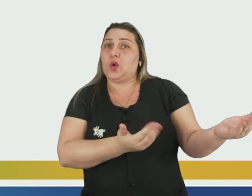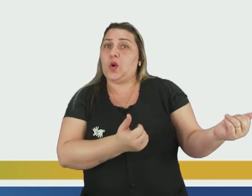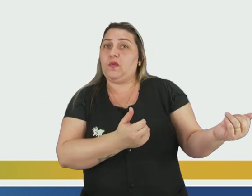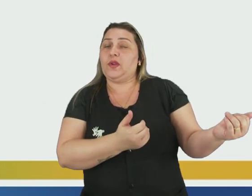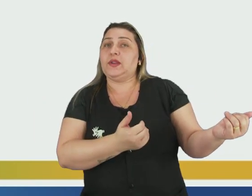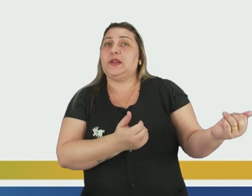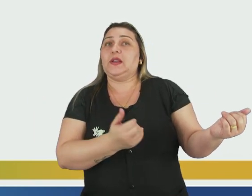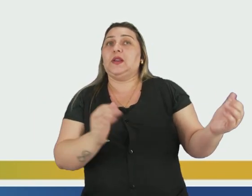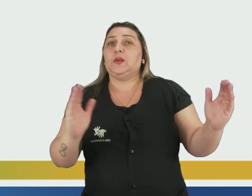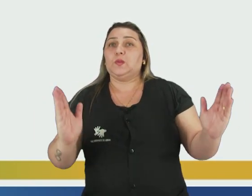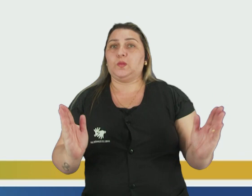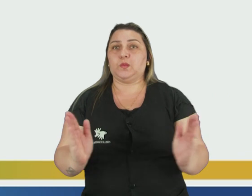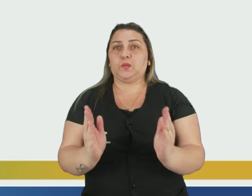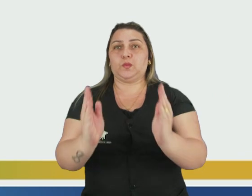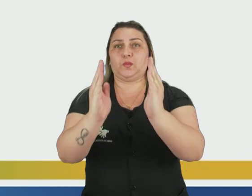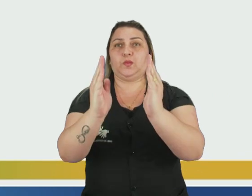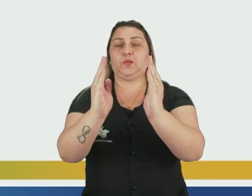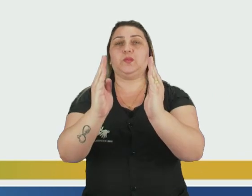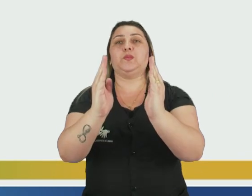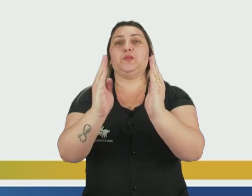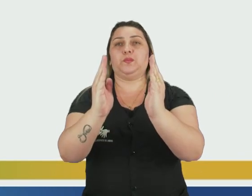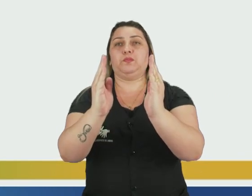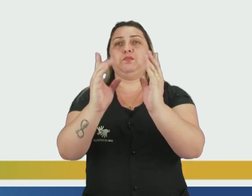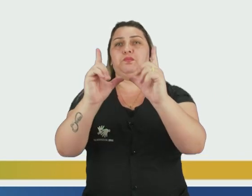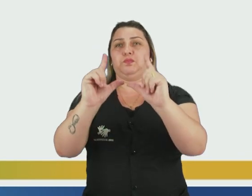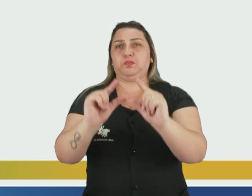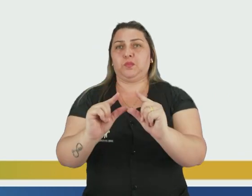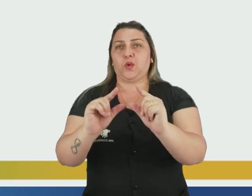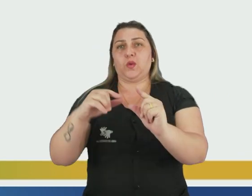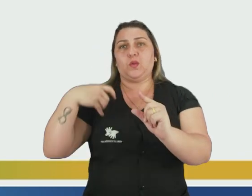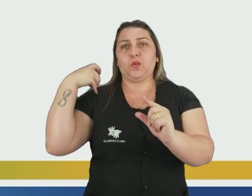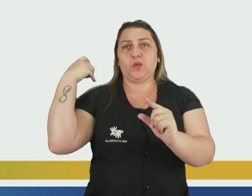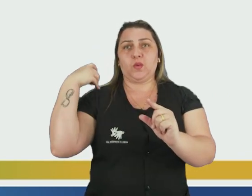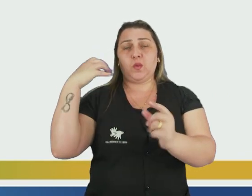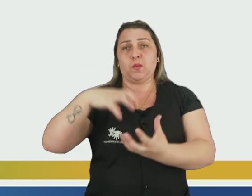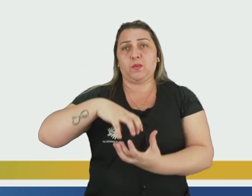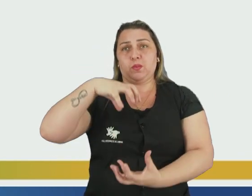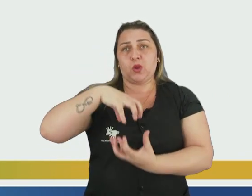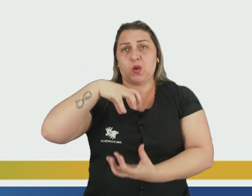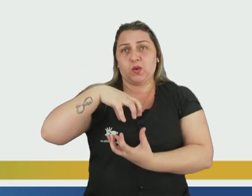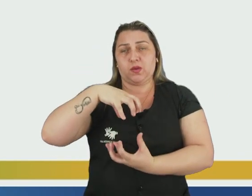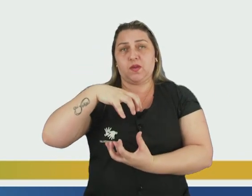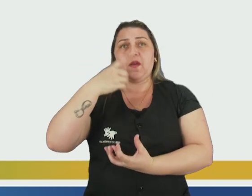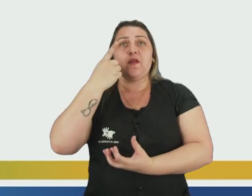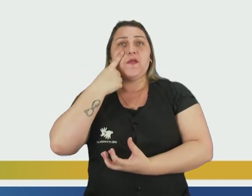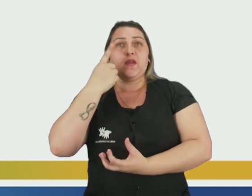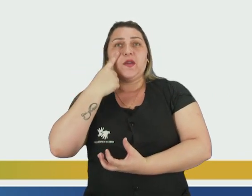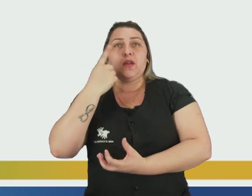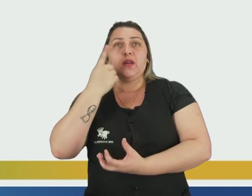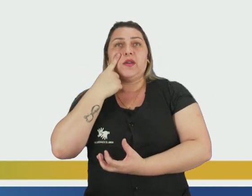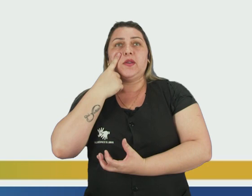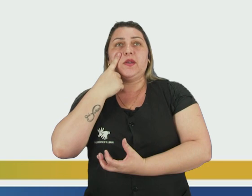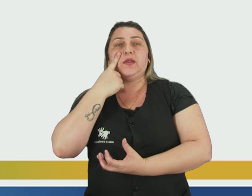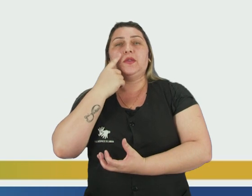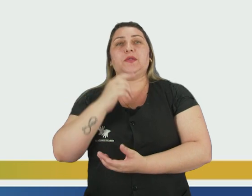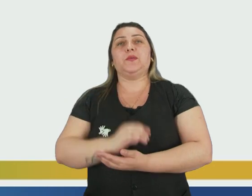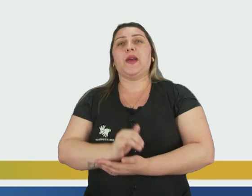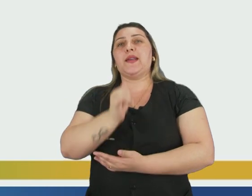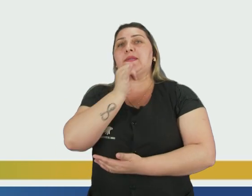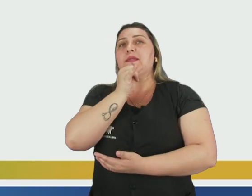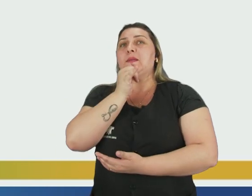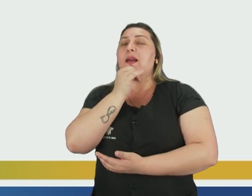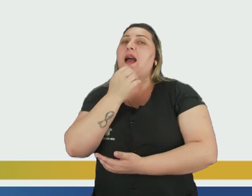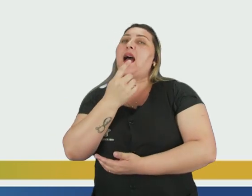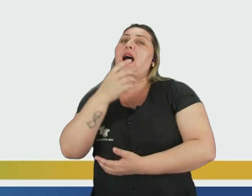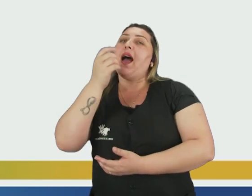enquanto que um topo estreito indica uma pequena quantidade de idosos. Então, observem esse exemplo dessa pirâmide etária. Em azul,